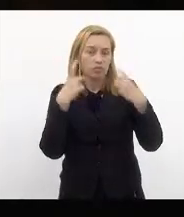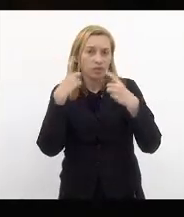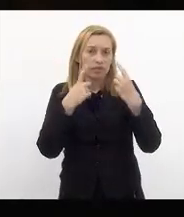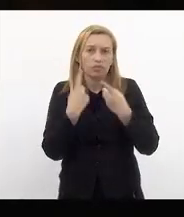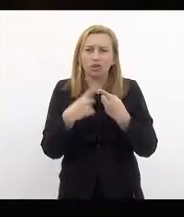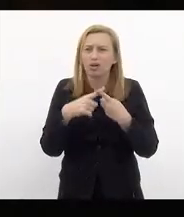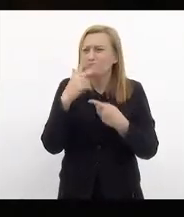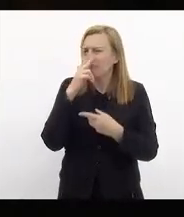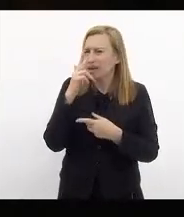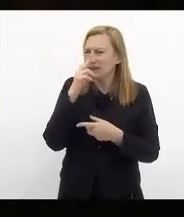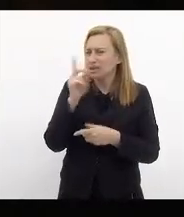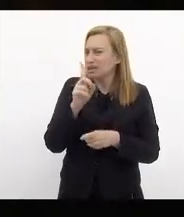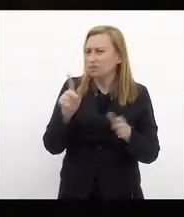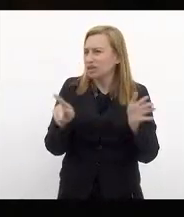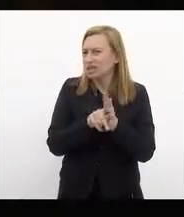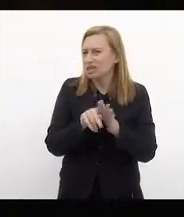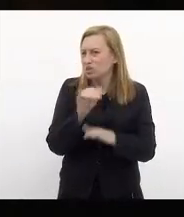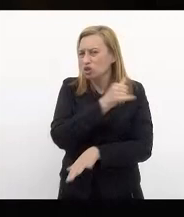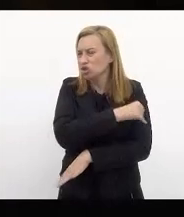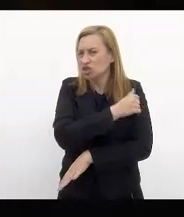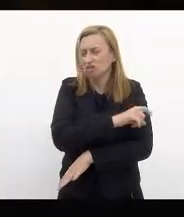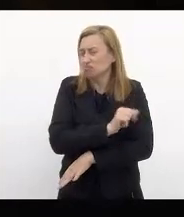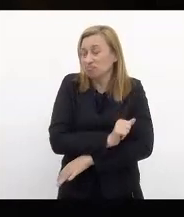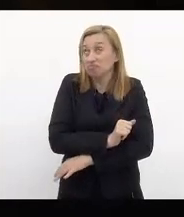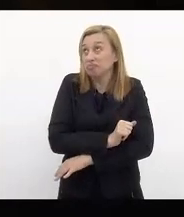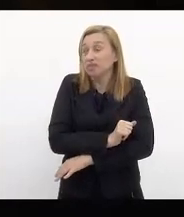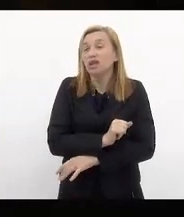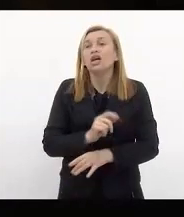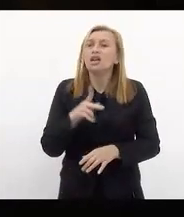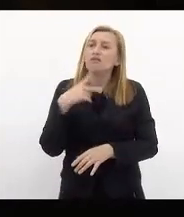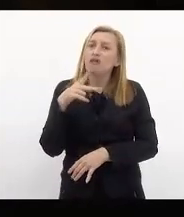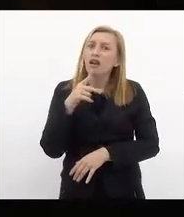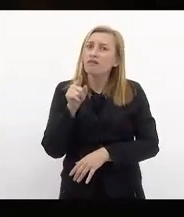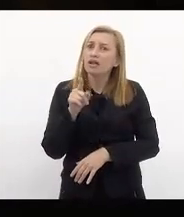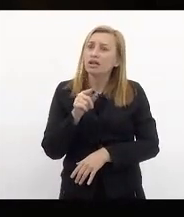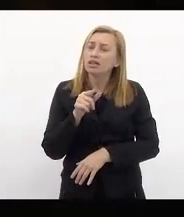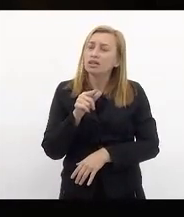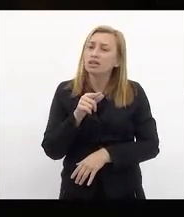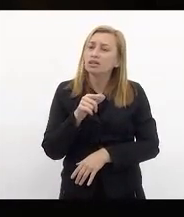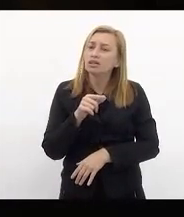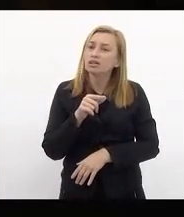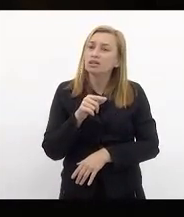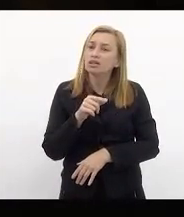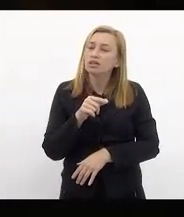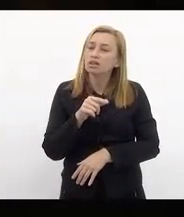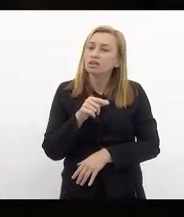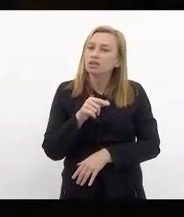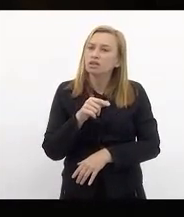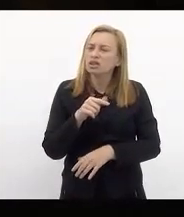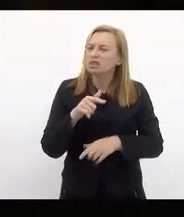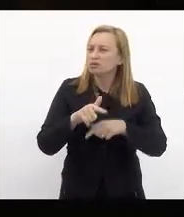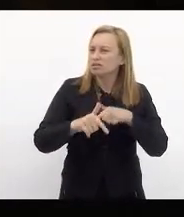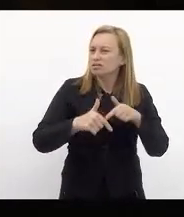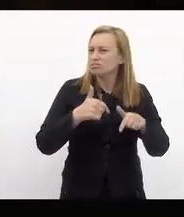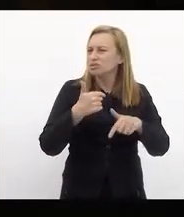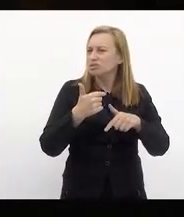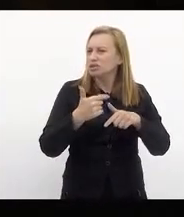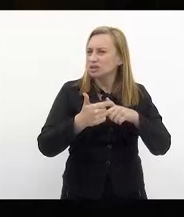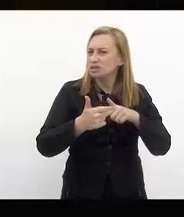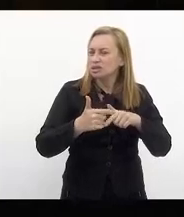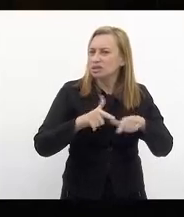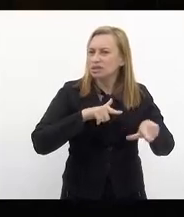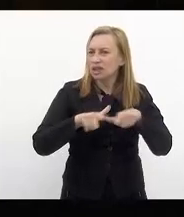porque parecia que não era do Rio de Janeiro que ele estava falando. Ele falava ali e tratava de muito trabalho, de